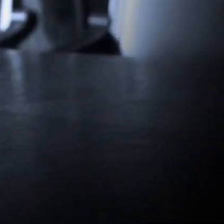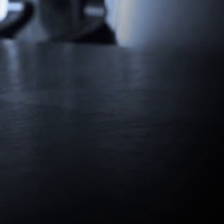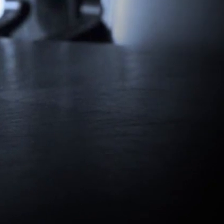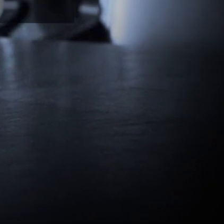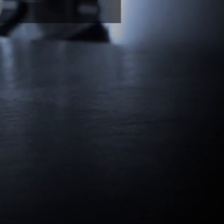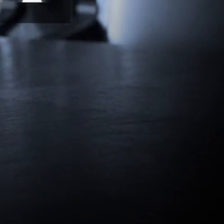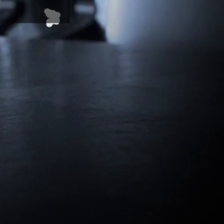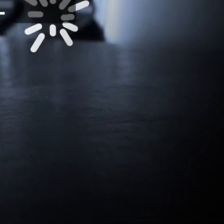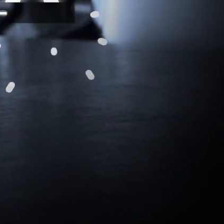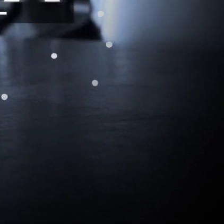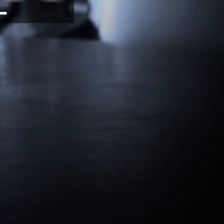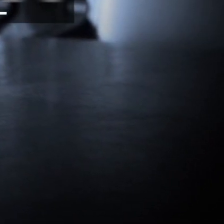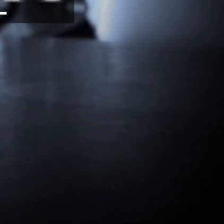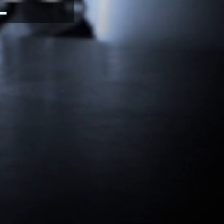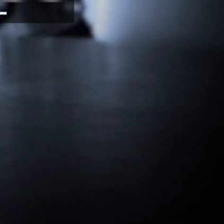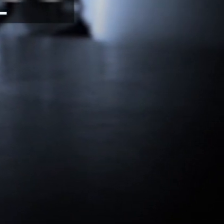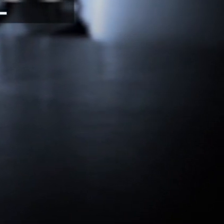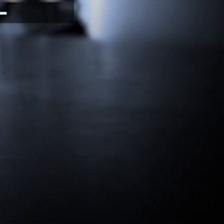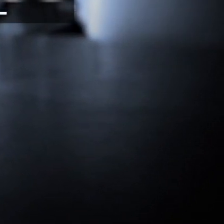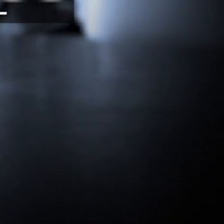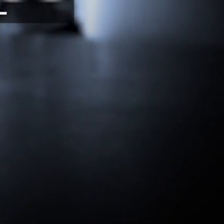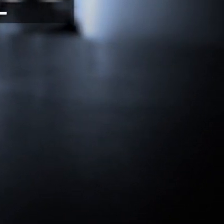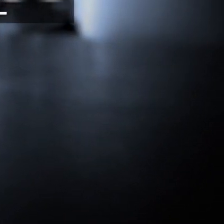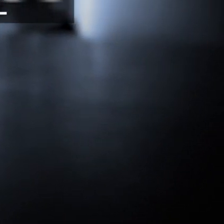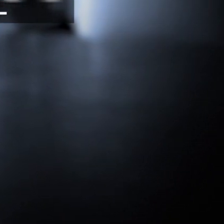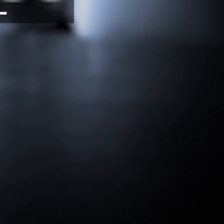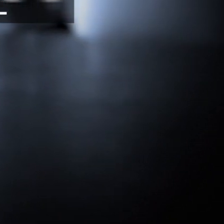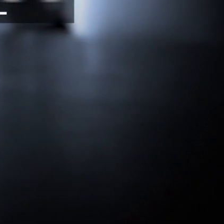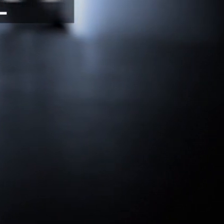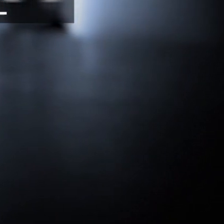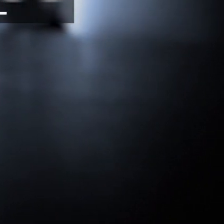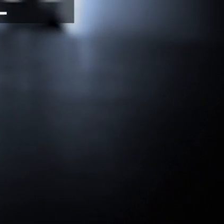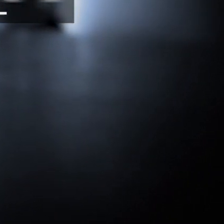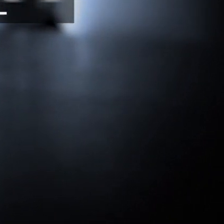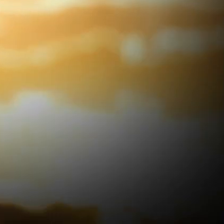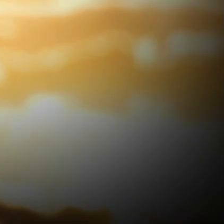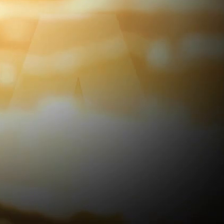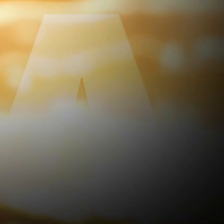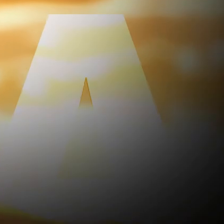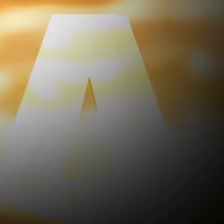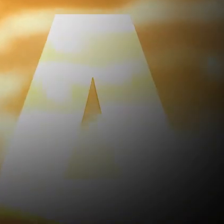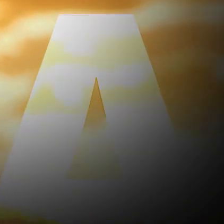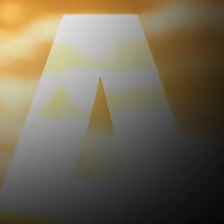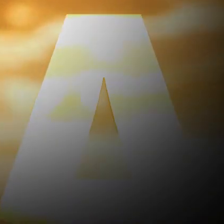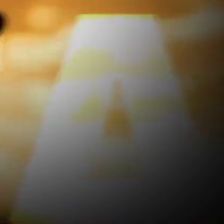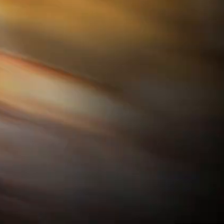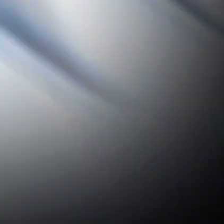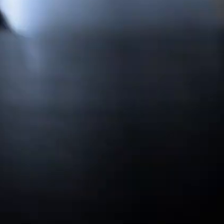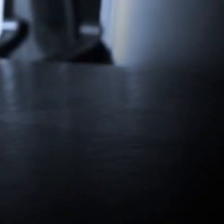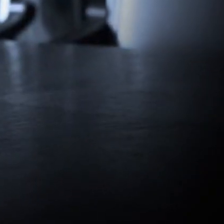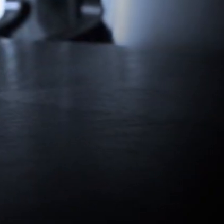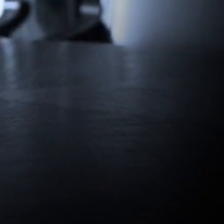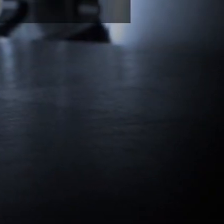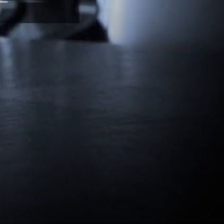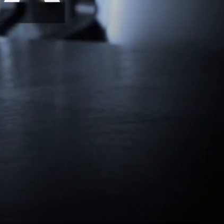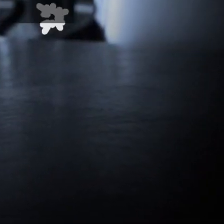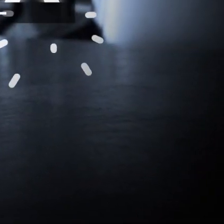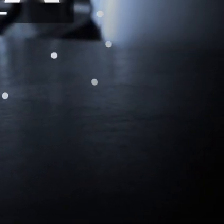áreas que apenas os Guarani pretendem aqui no Mato Grosso do Sul, nós podemos perder 1/3 do território do estado. 1/3 é muita